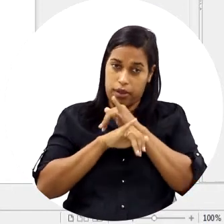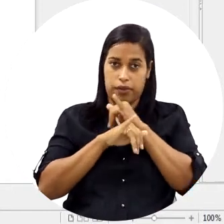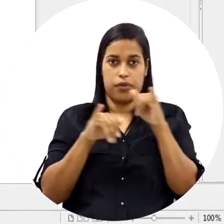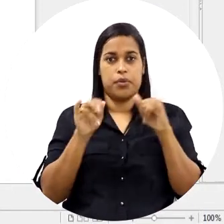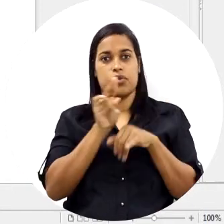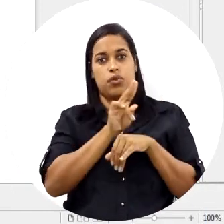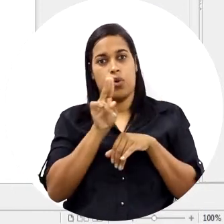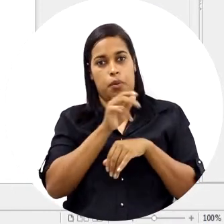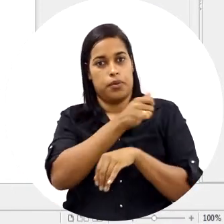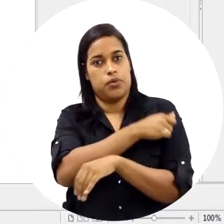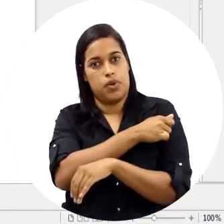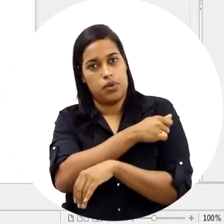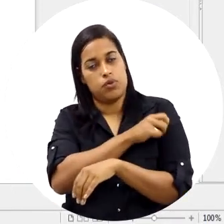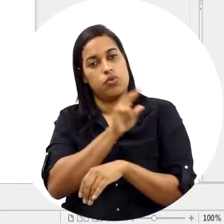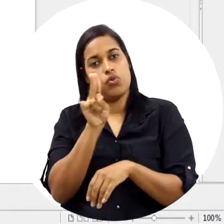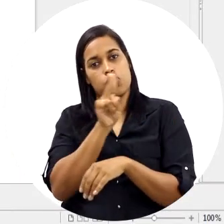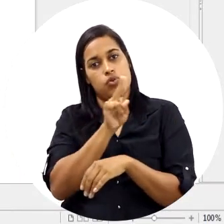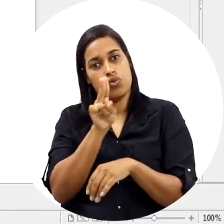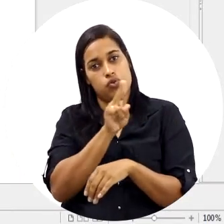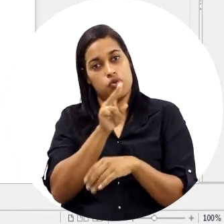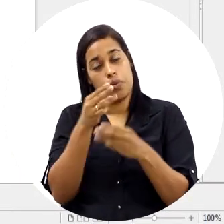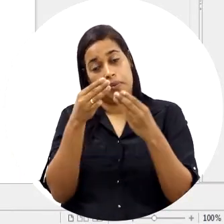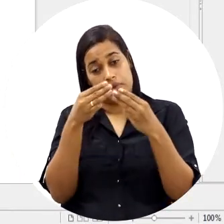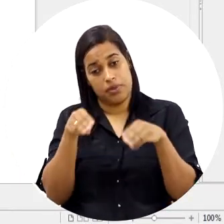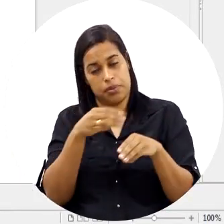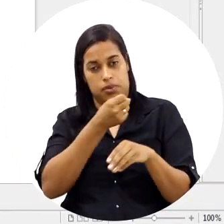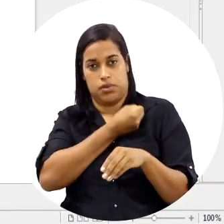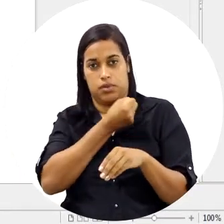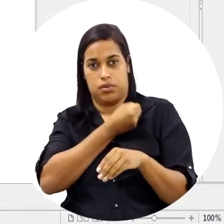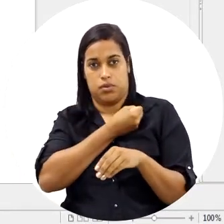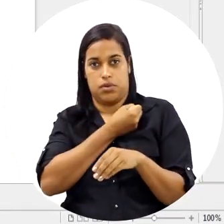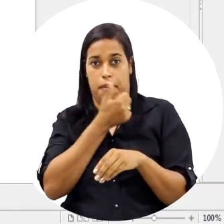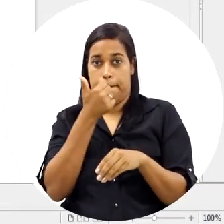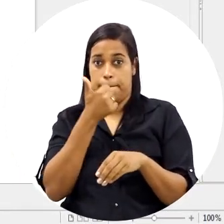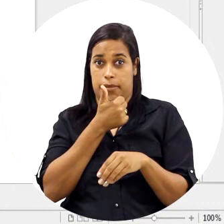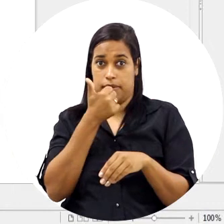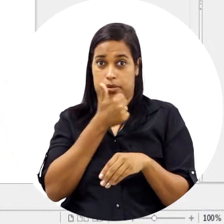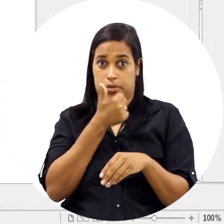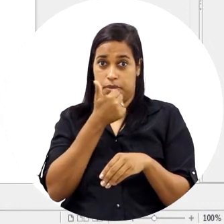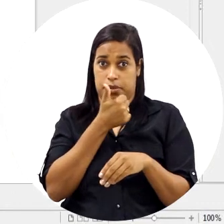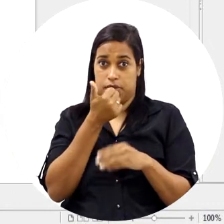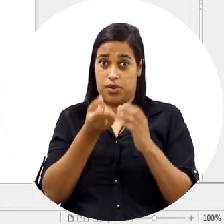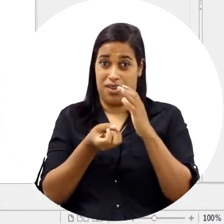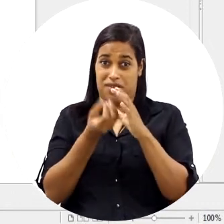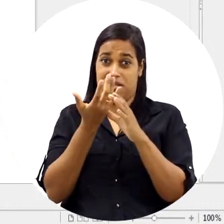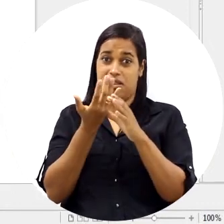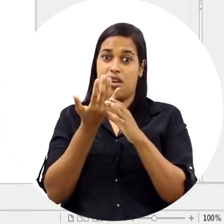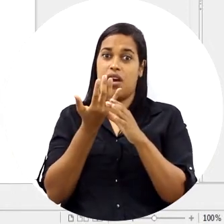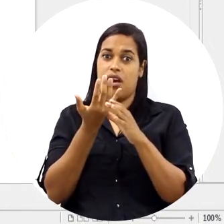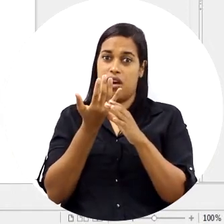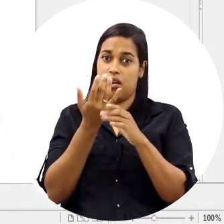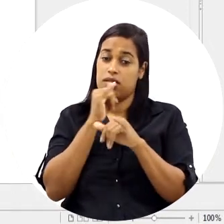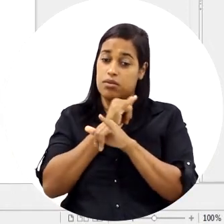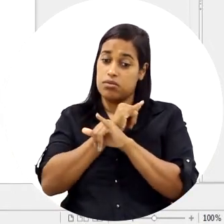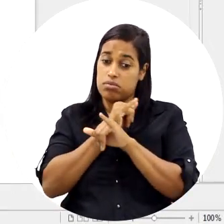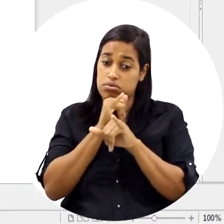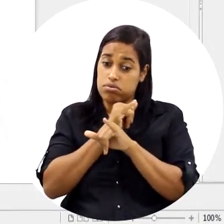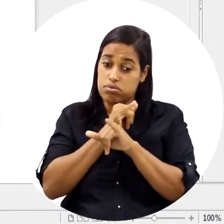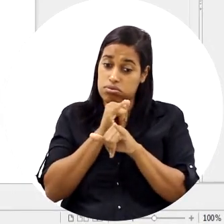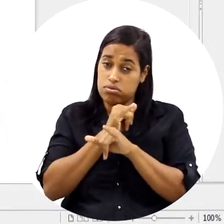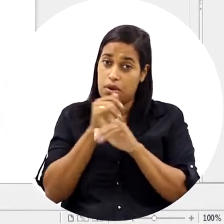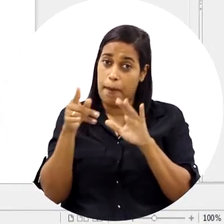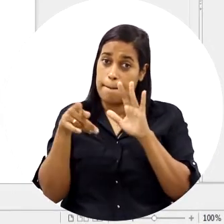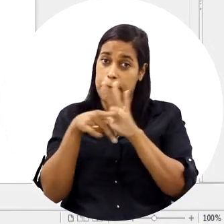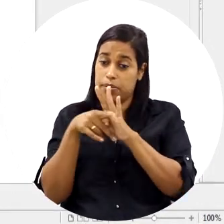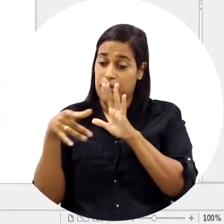o nome do aluno e o número da matrícula. Então, nesse caso, a gente precisa, primeiro, criar essa fonte de dados e associar ela ao teu